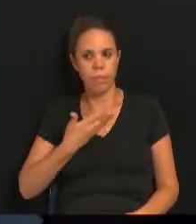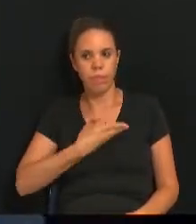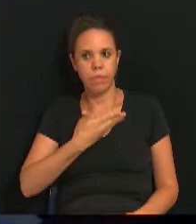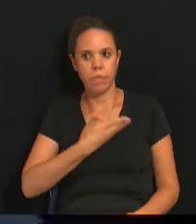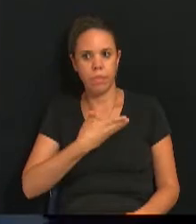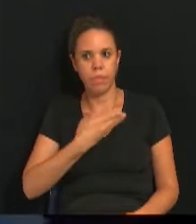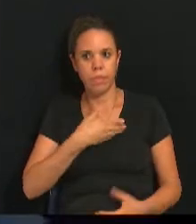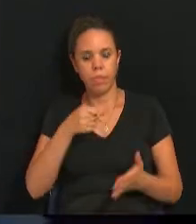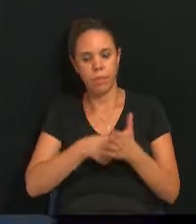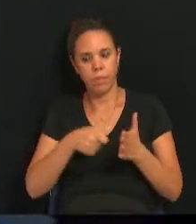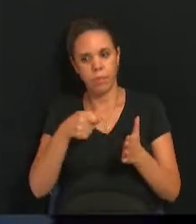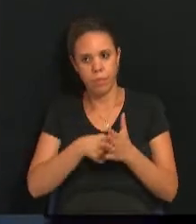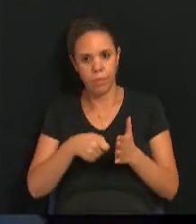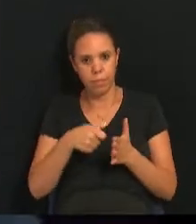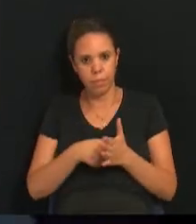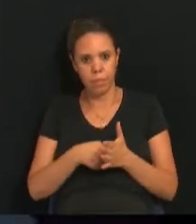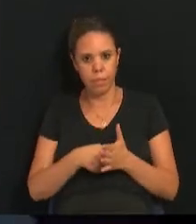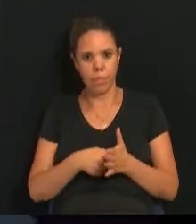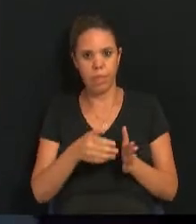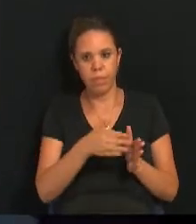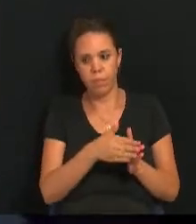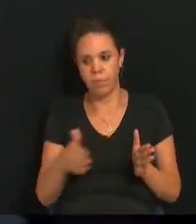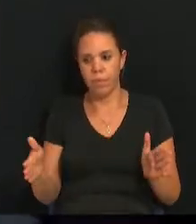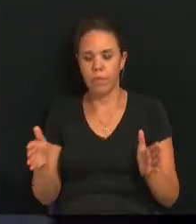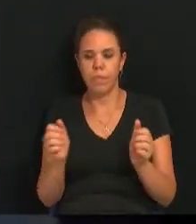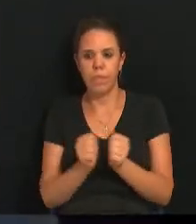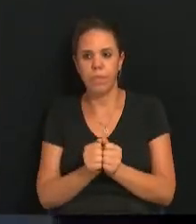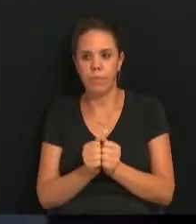aqui, dos adjuntos e